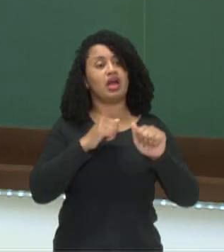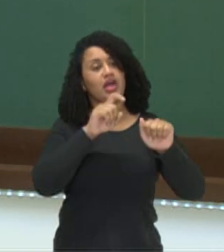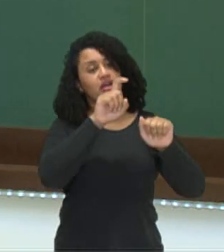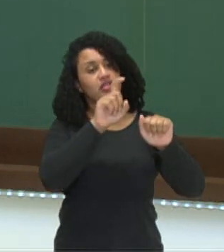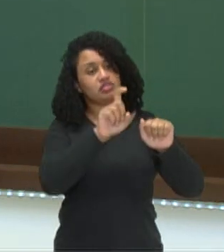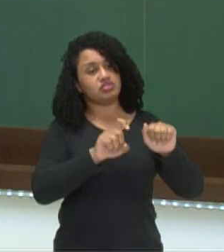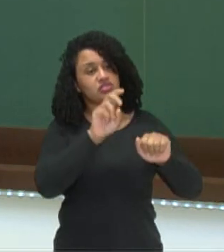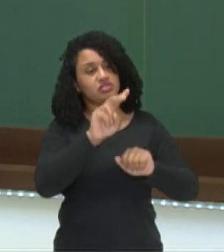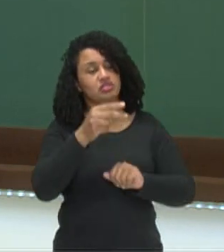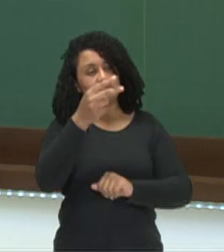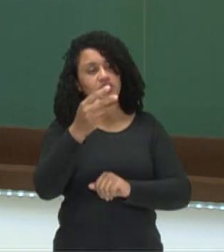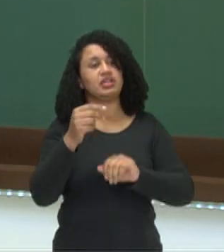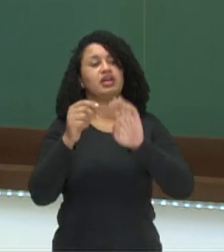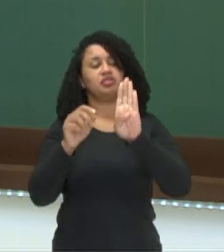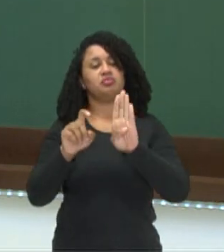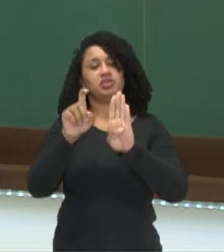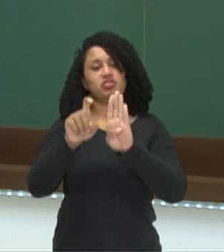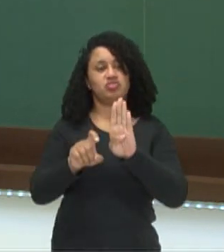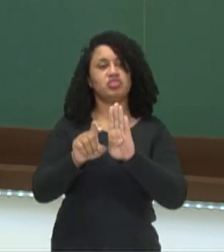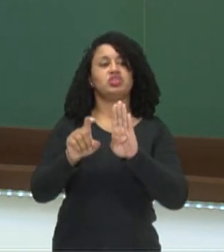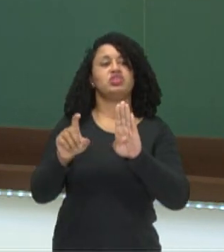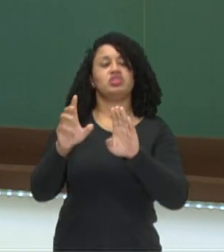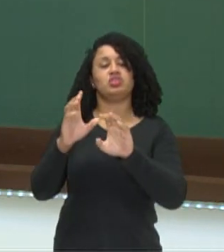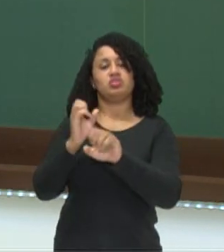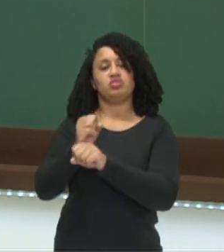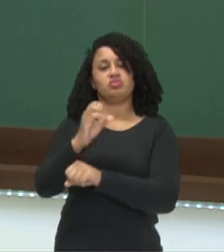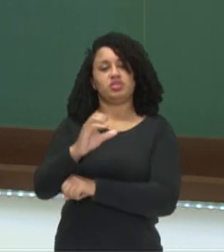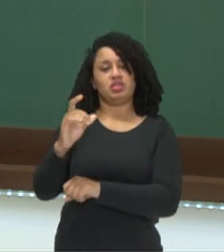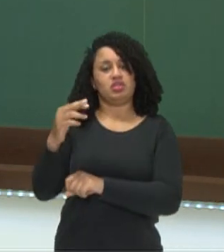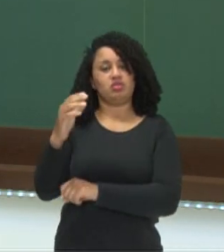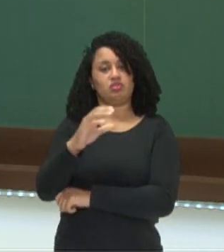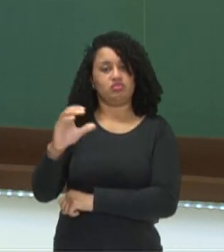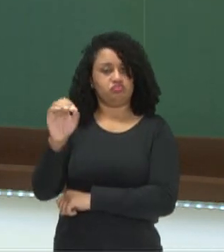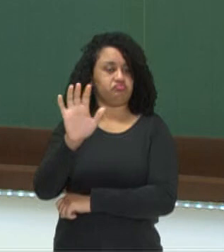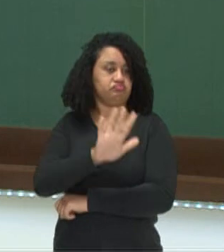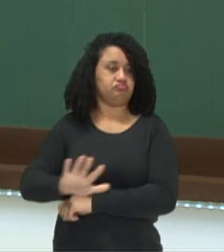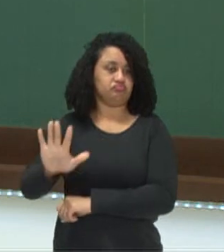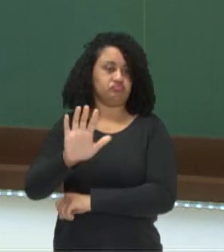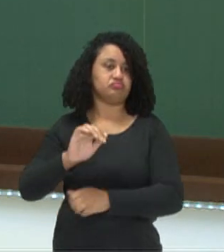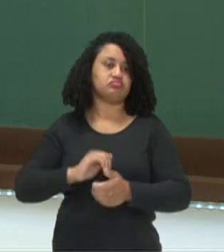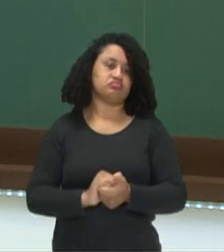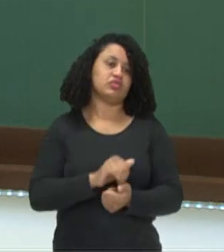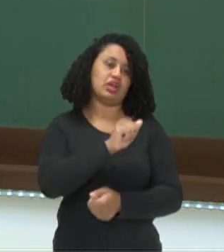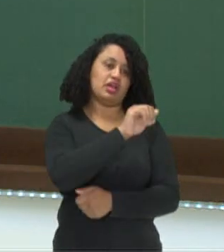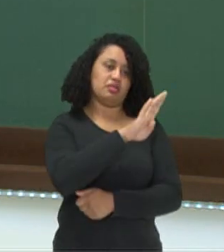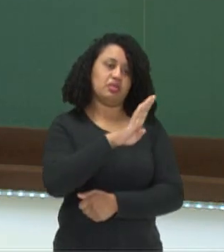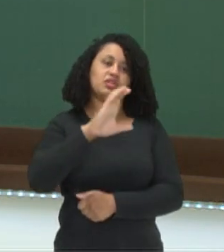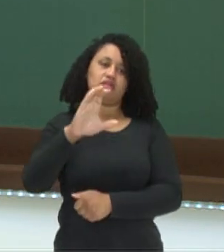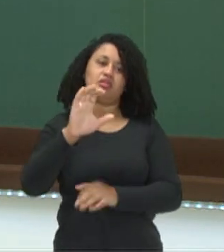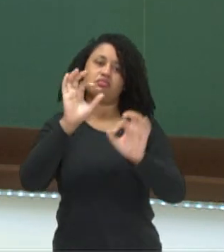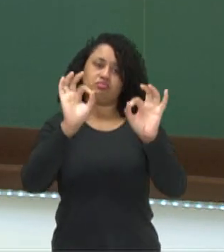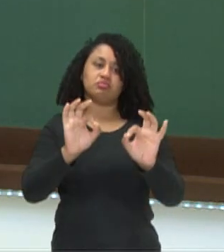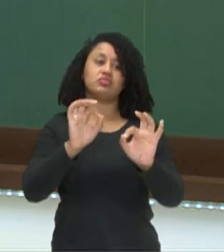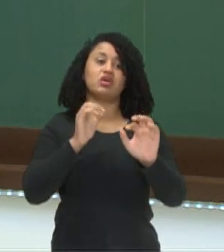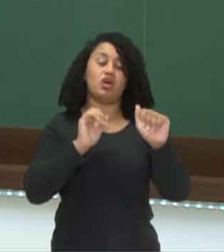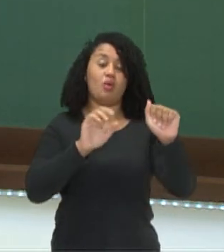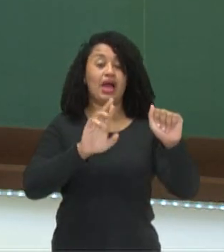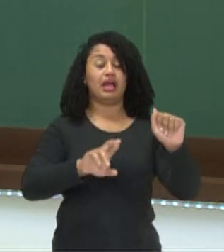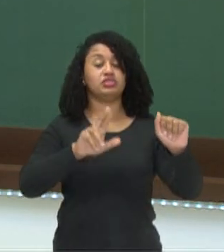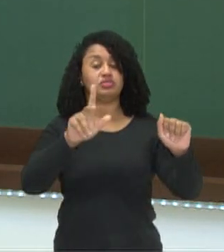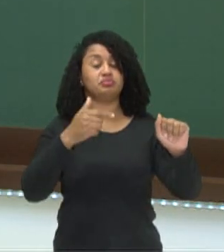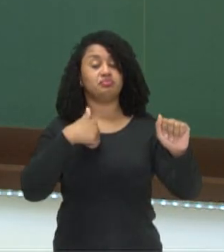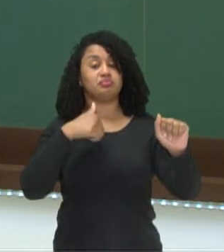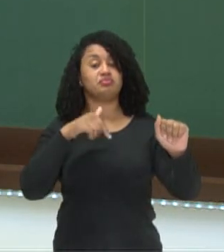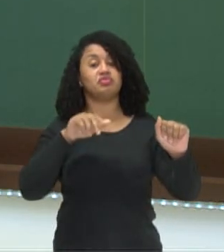mais bx mais c igual a zero. Geral, ok? E a, b e c, os coeficientes bonitinhos, com o a diferente